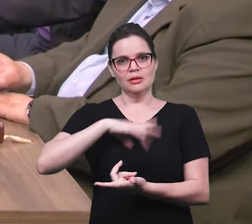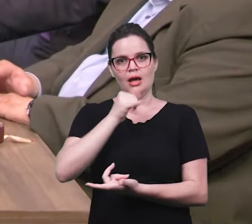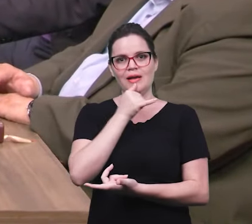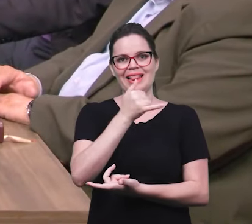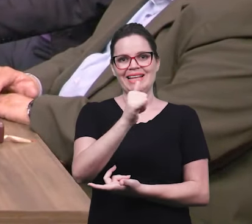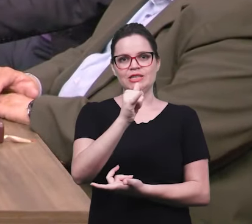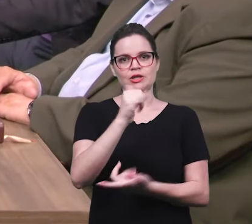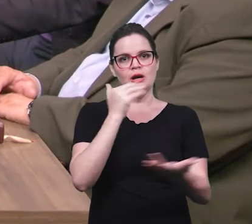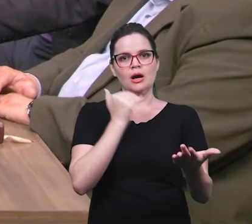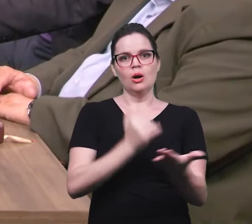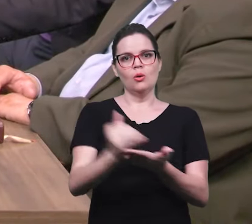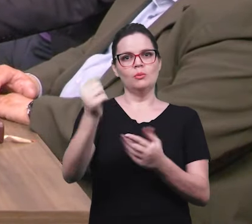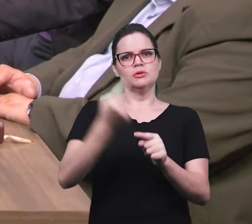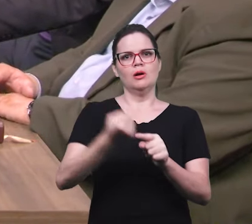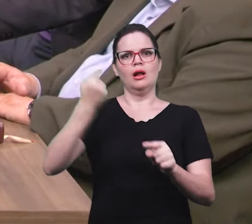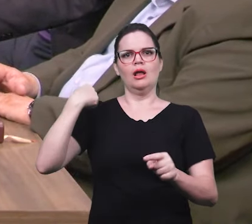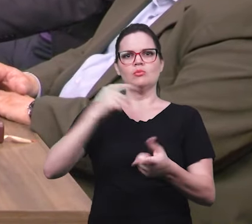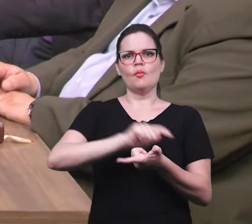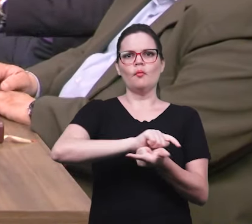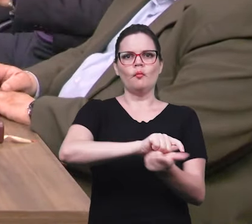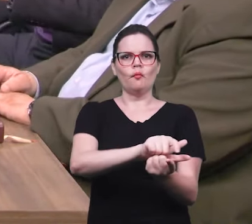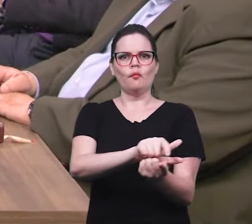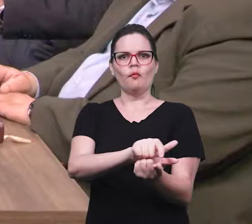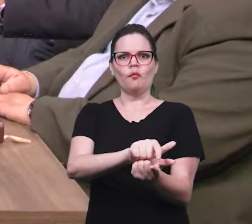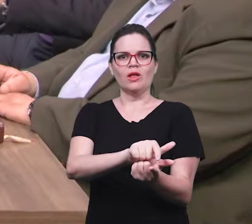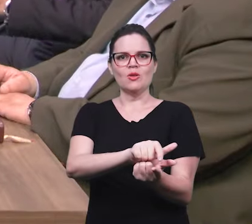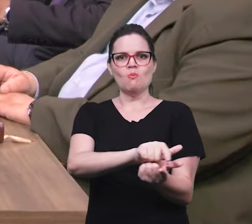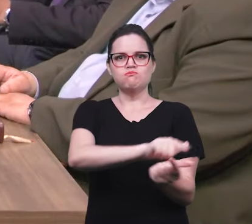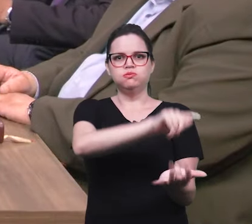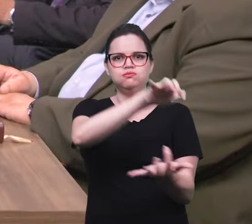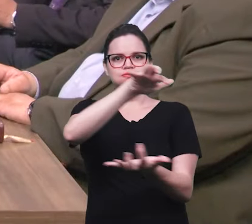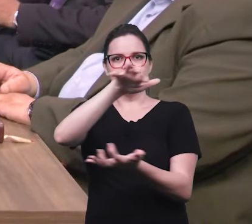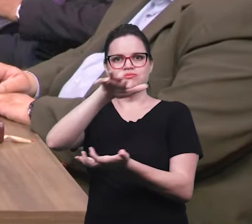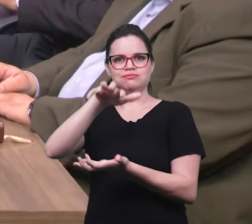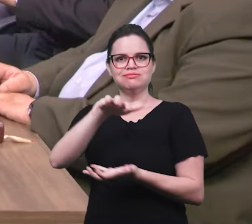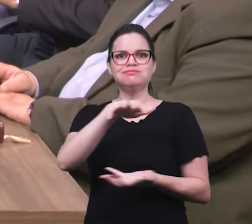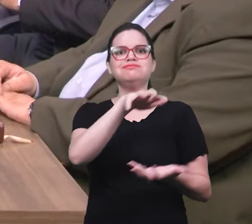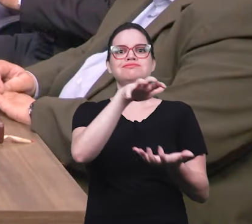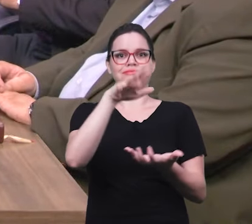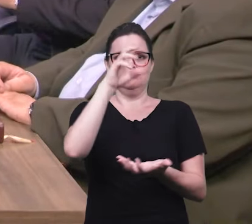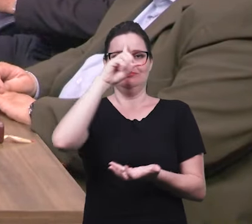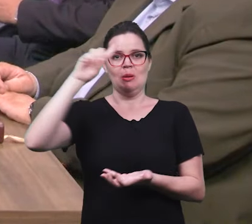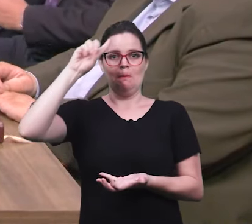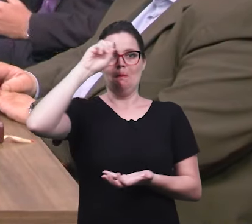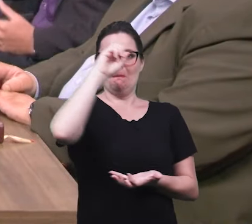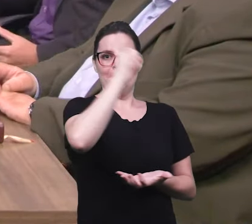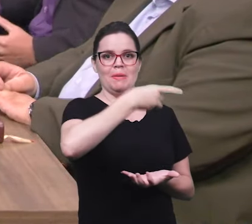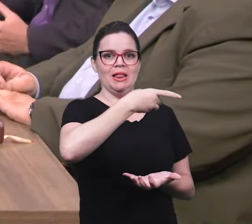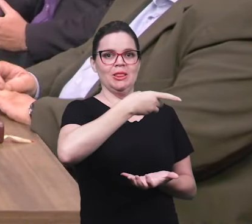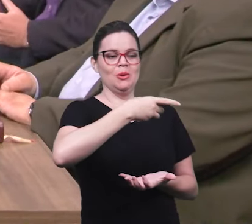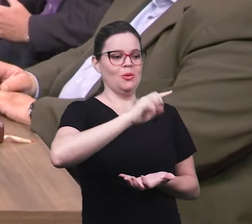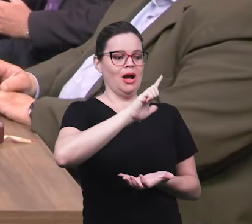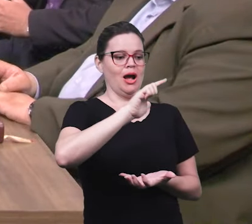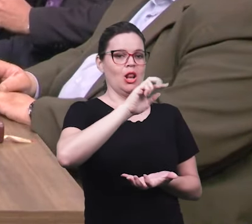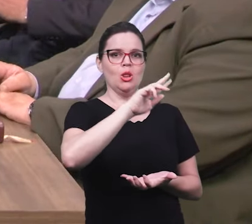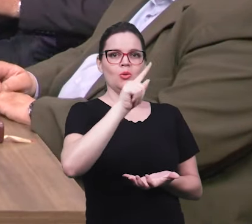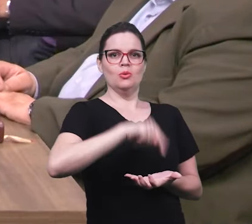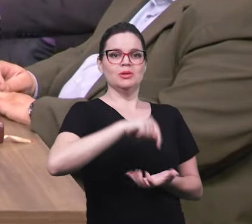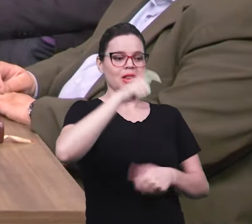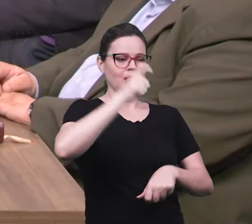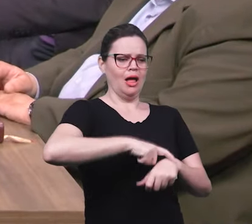desde a criação do universo. Deus, quando ele criou o universo, ele criou a obra redentora,